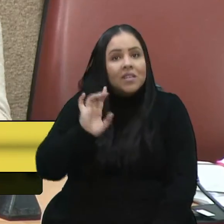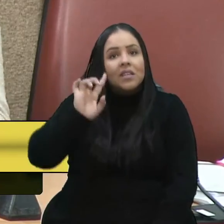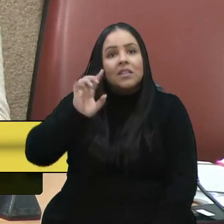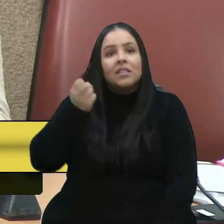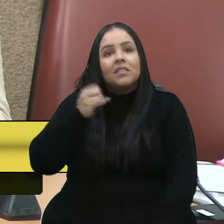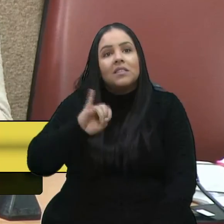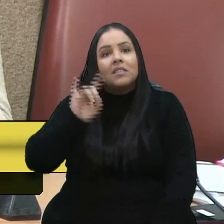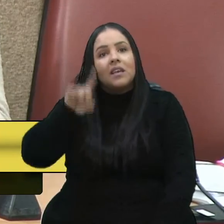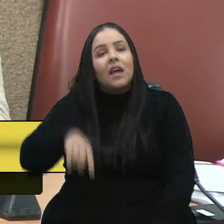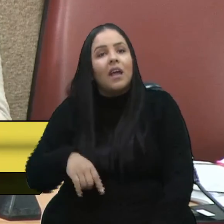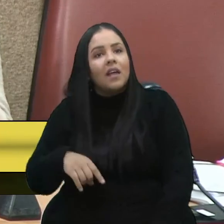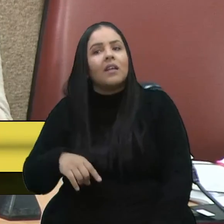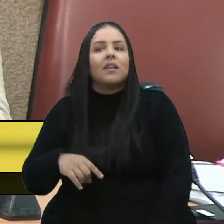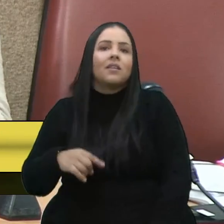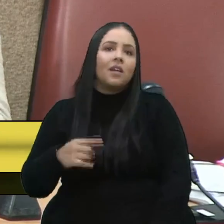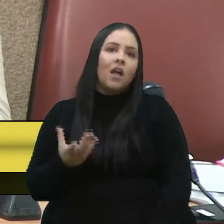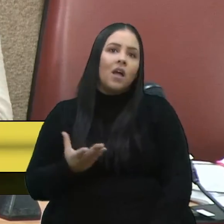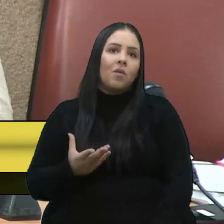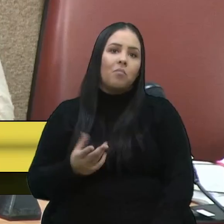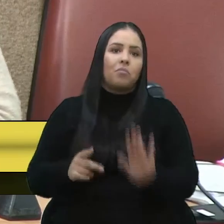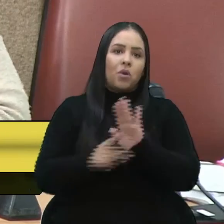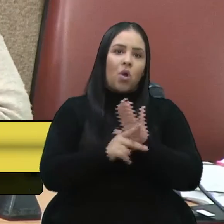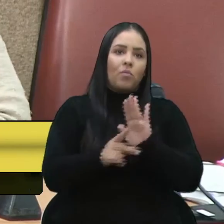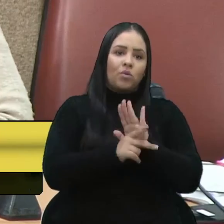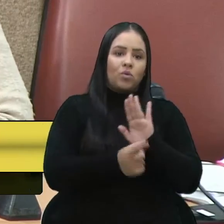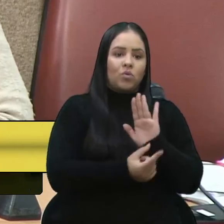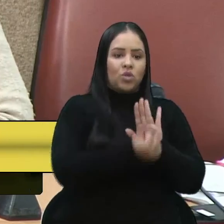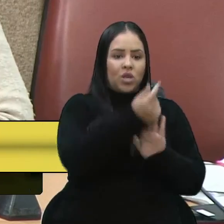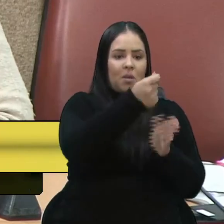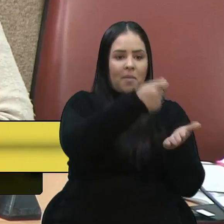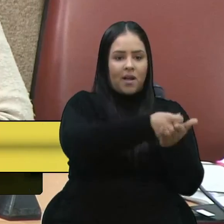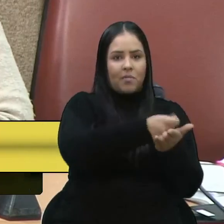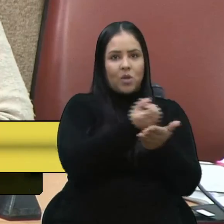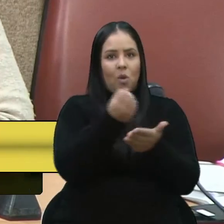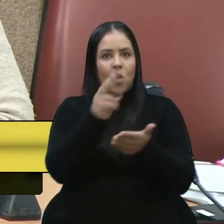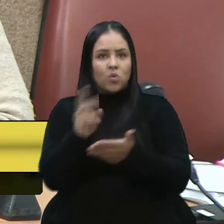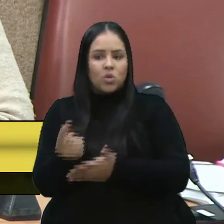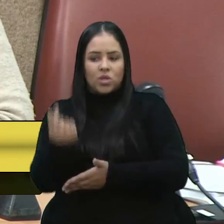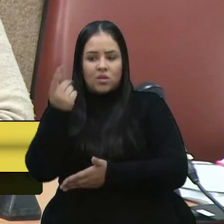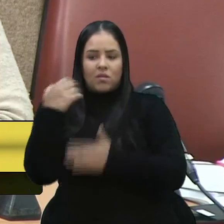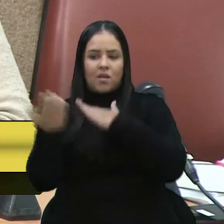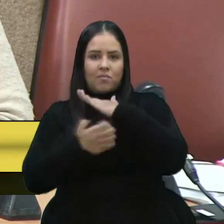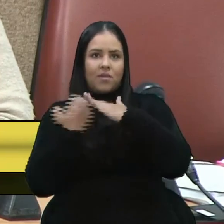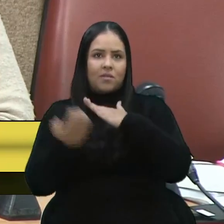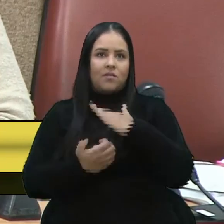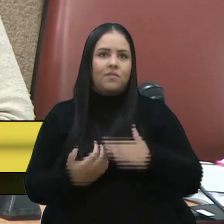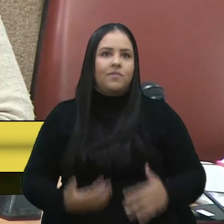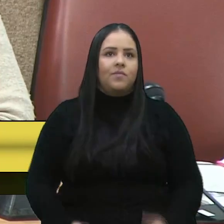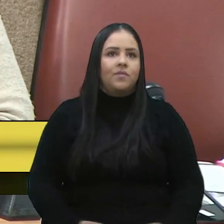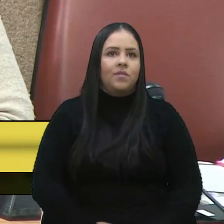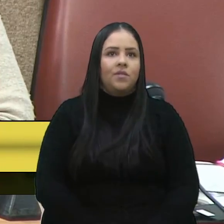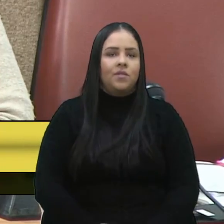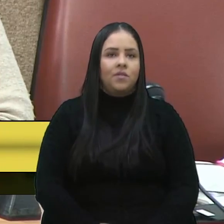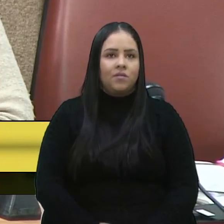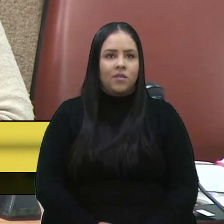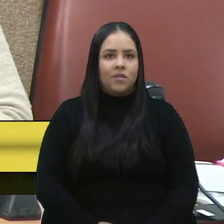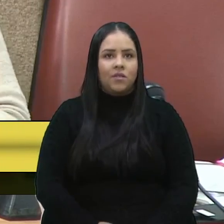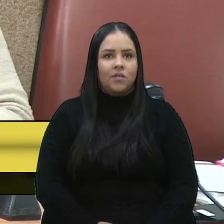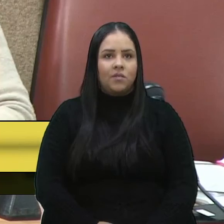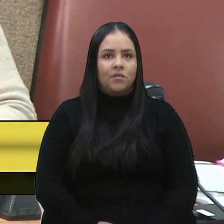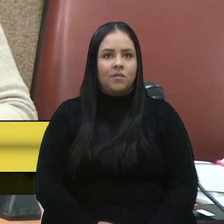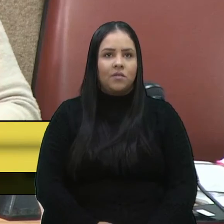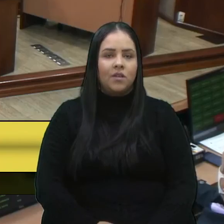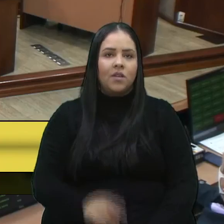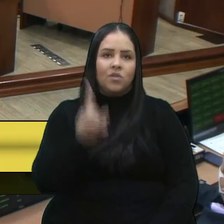na tarifa ou se é no lucro da empresa. Então, a gente precisa realmente fazer esse debate para reduzir a tarifa, Uma parte, porque vereador. está difícil para a